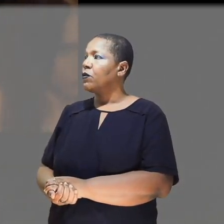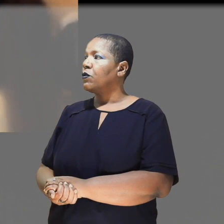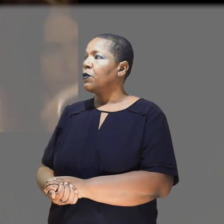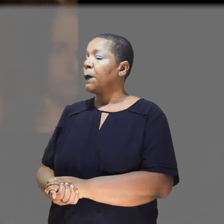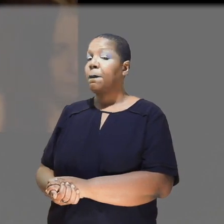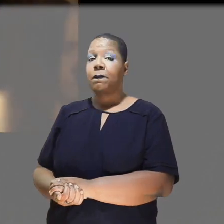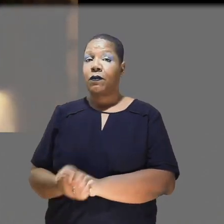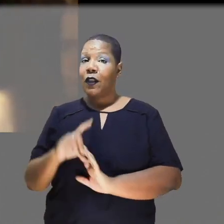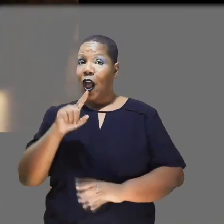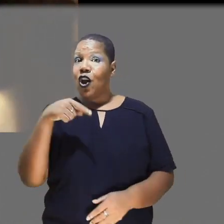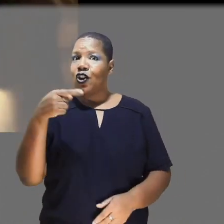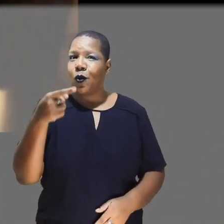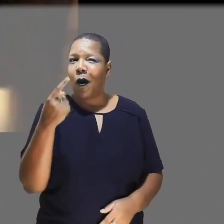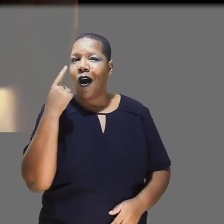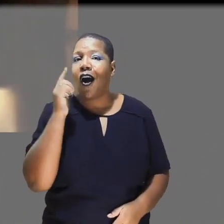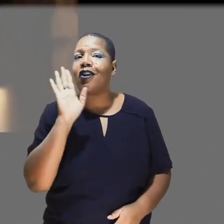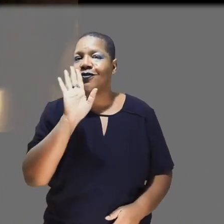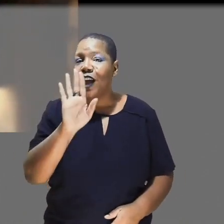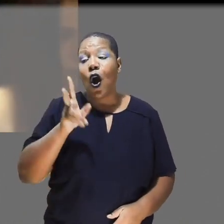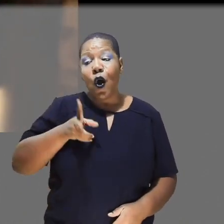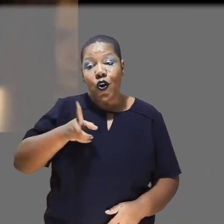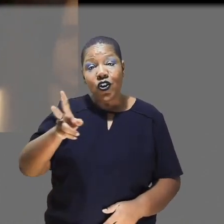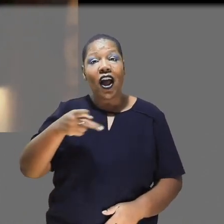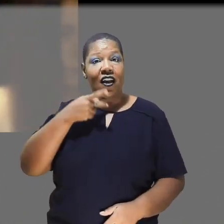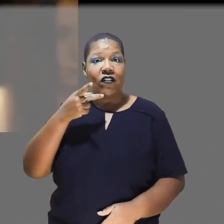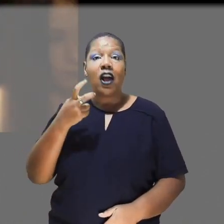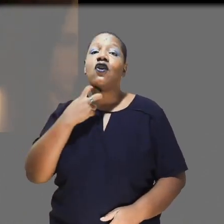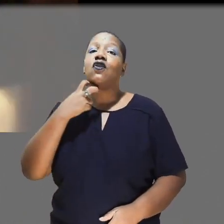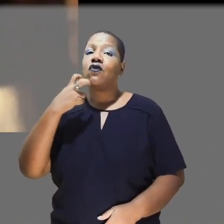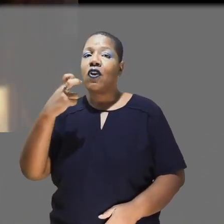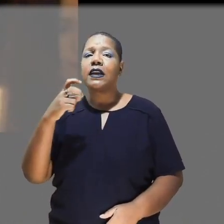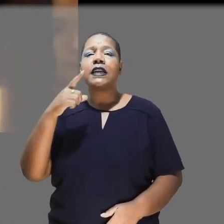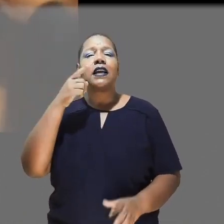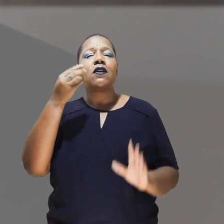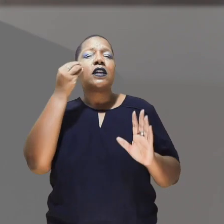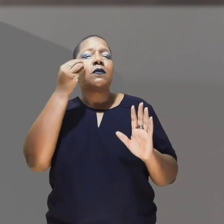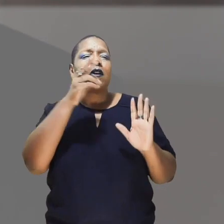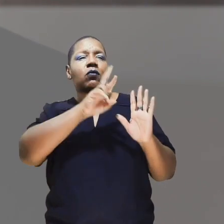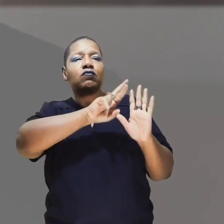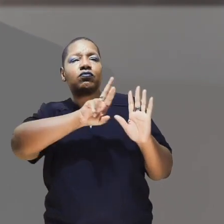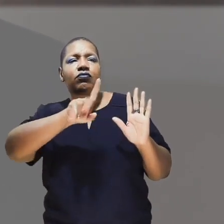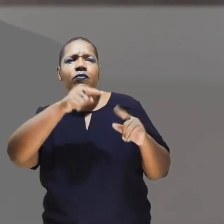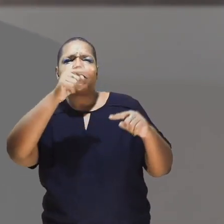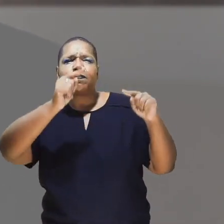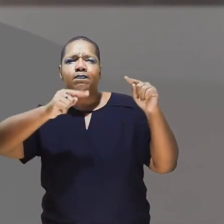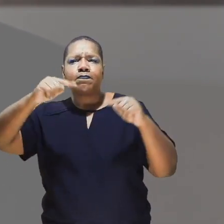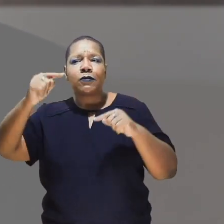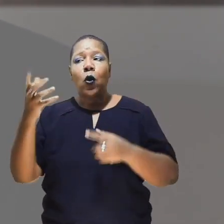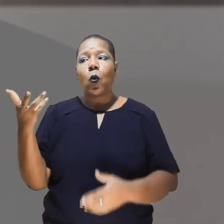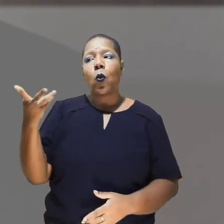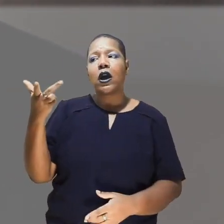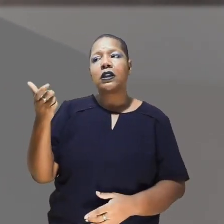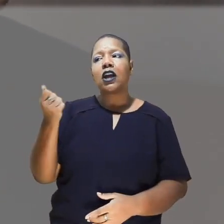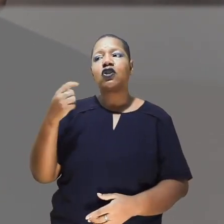No próximo episódio, iremos continuar a falar de voz. Iremos experienciar as diferentes nuances e qualidades